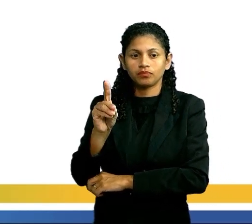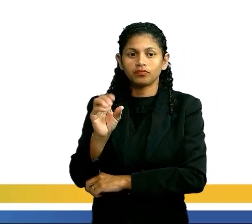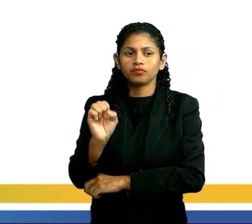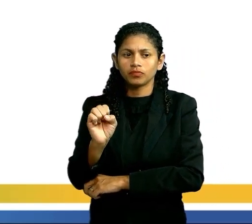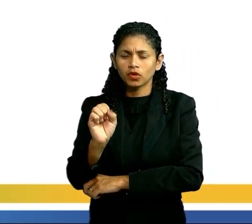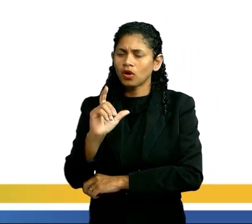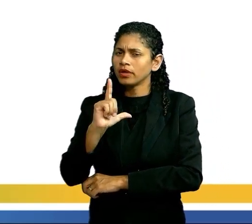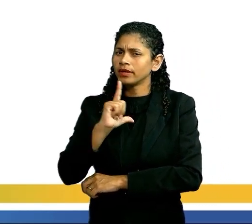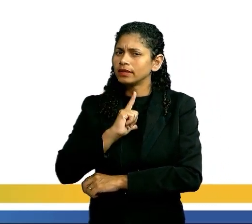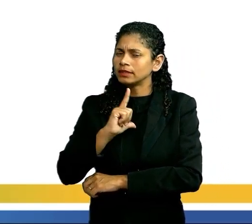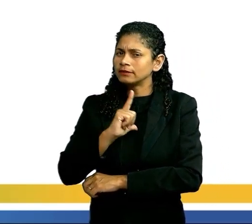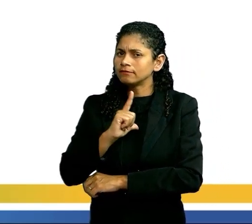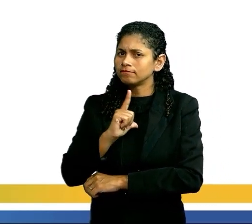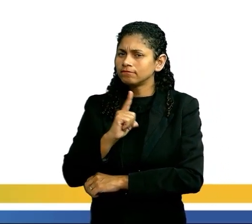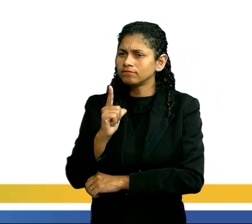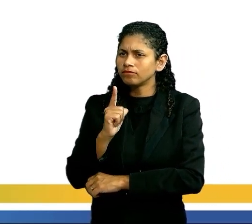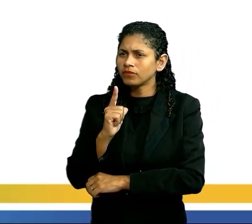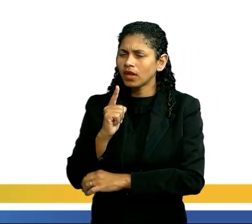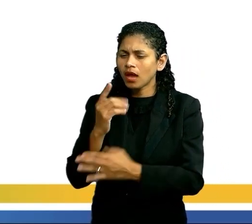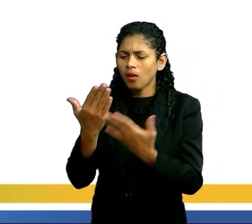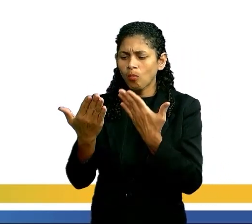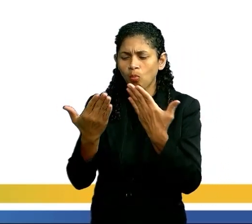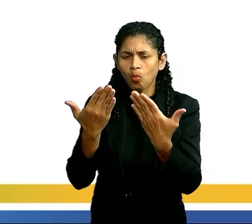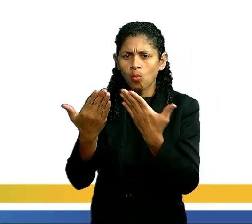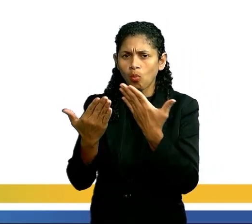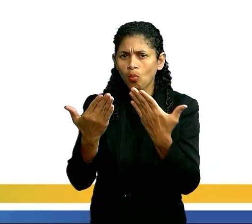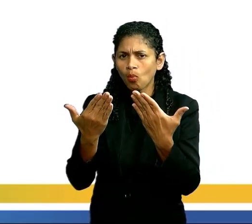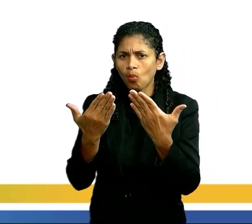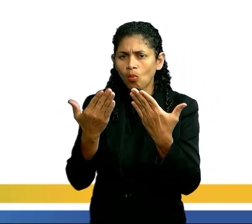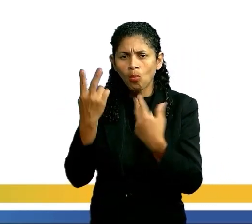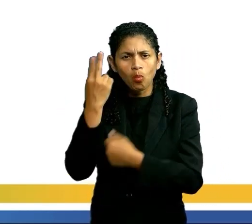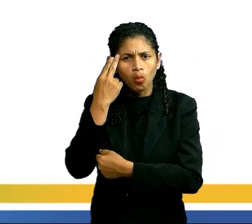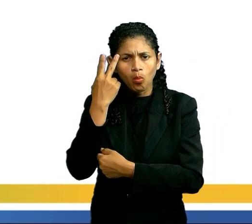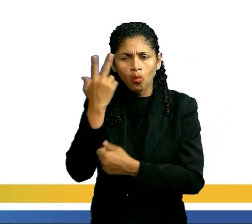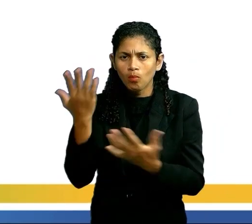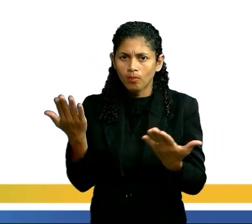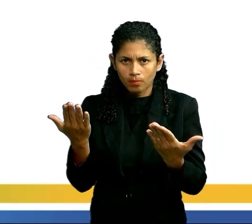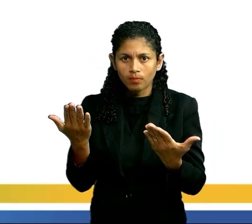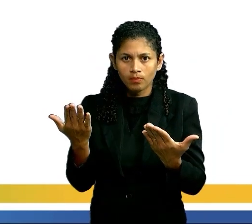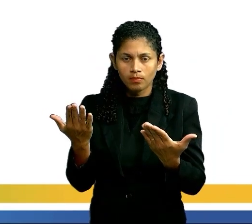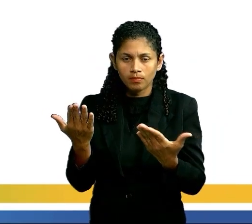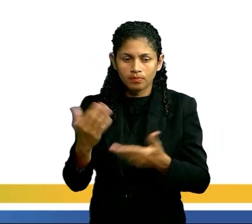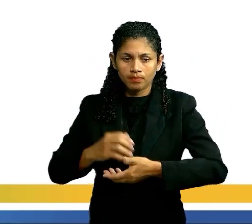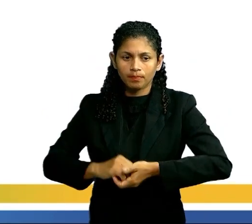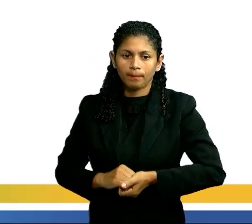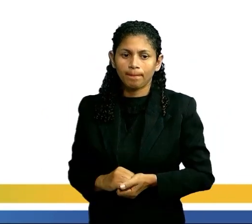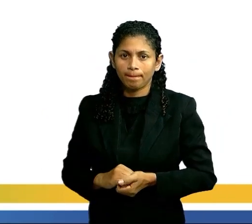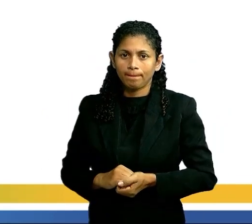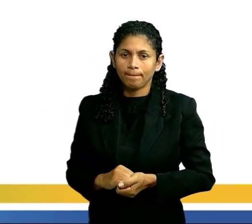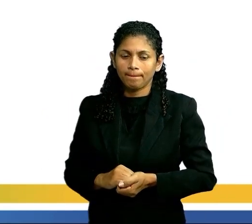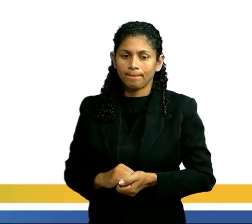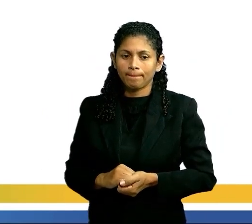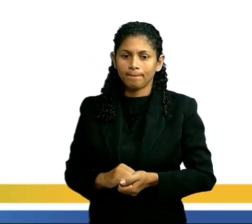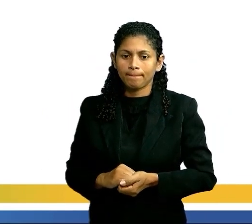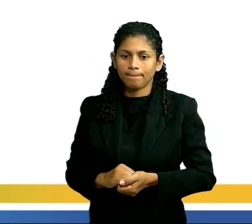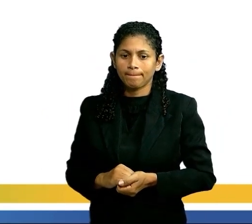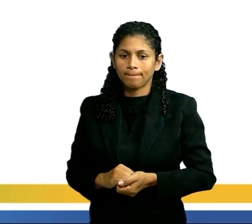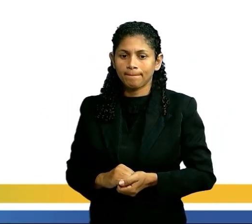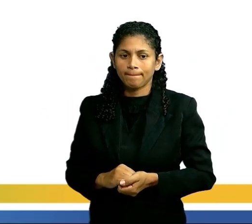é praticamente o mesmo comando da questão anterior. Quero saber o que tem em comum com relação às duas